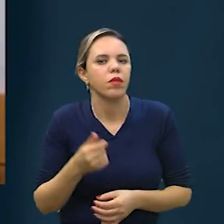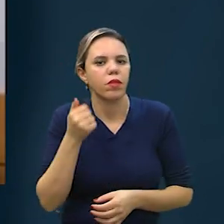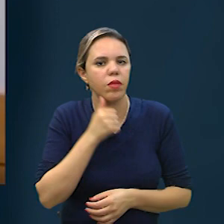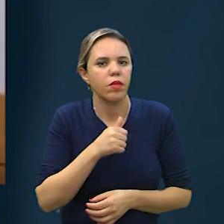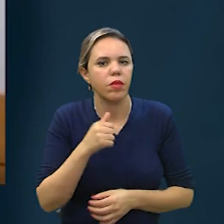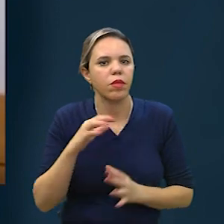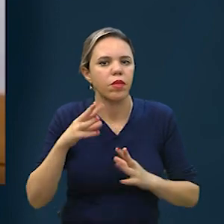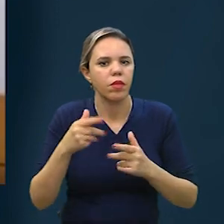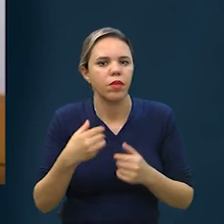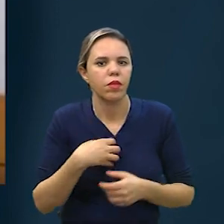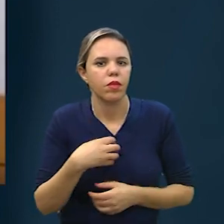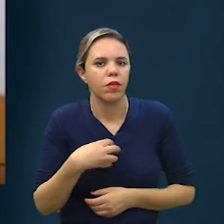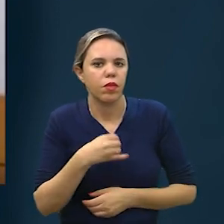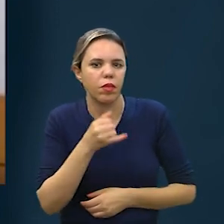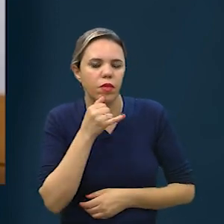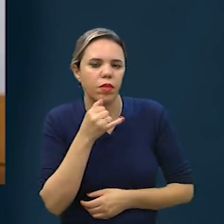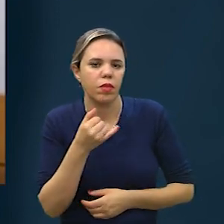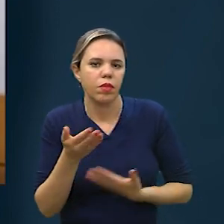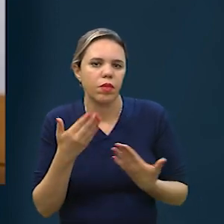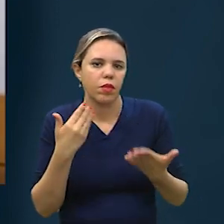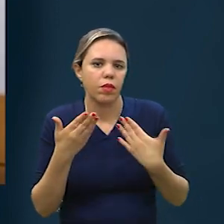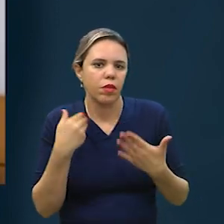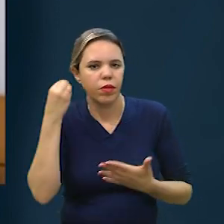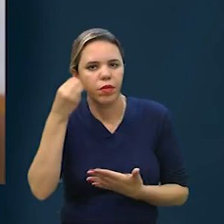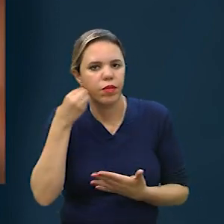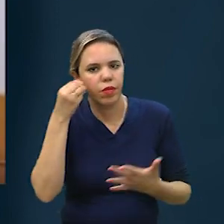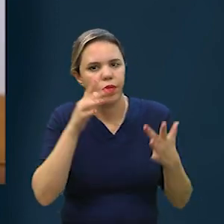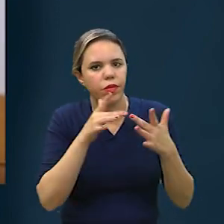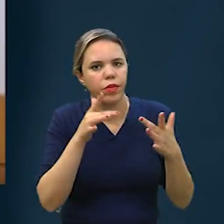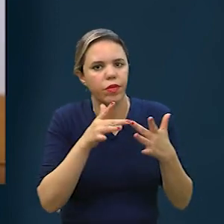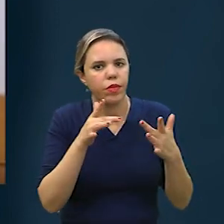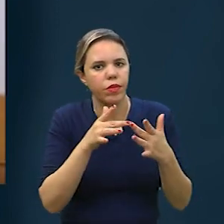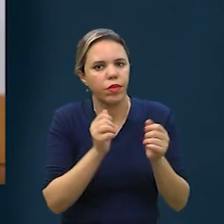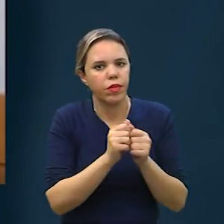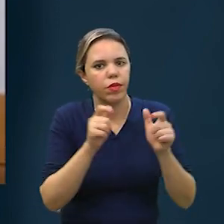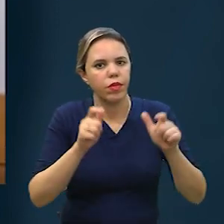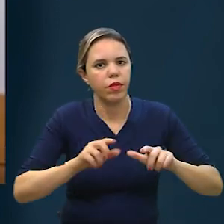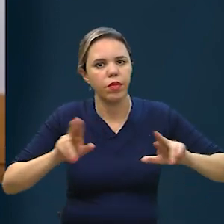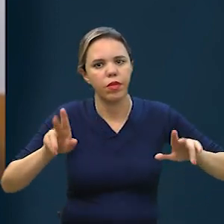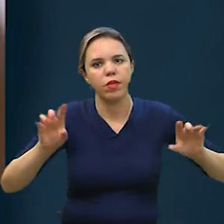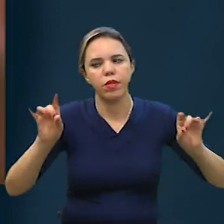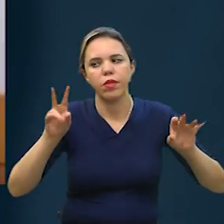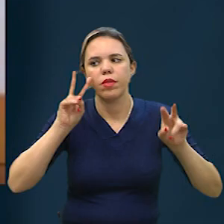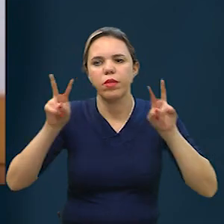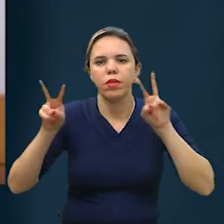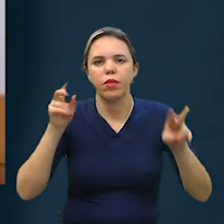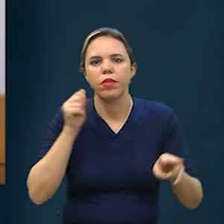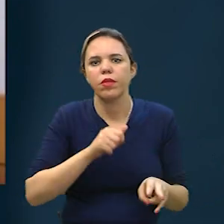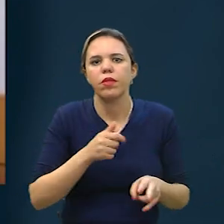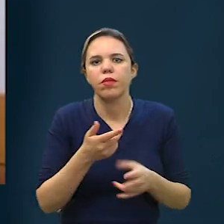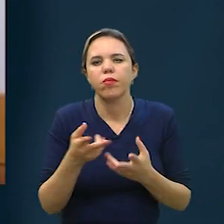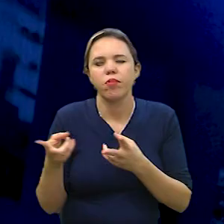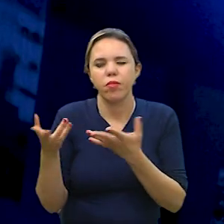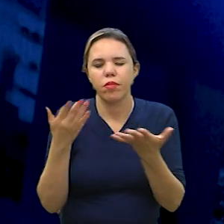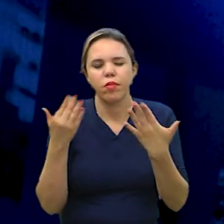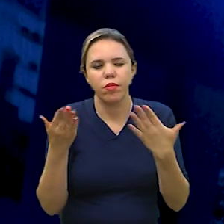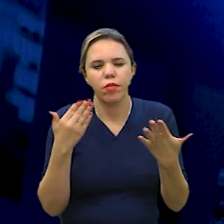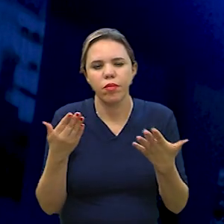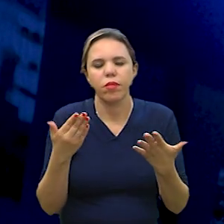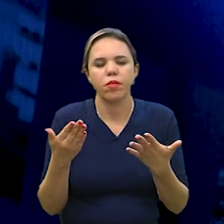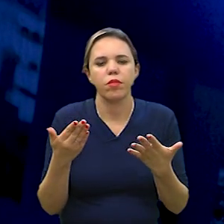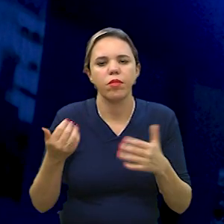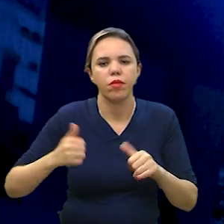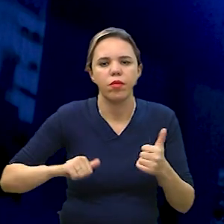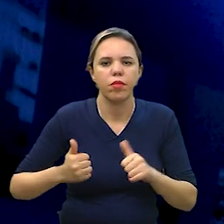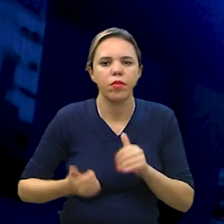Para a mulher, tem toda aquela questão da experiência de estar ali no lugar, de ver outras mulheres, de conversar,